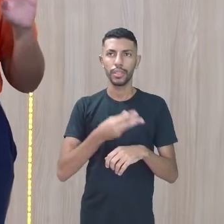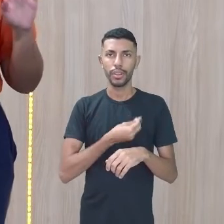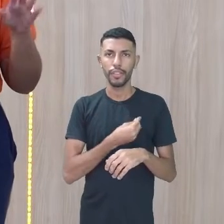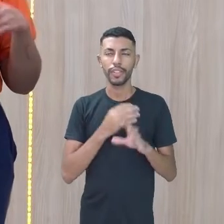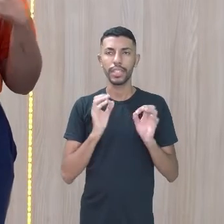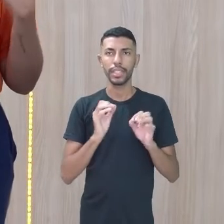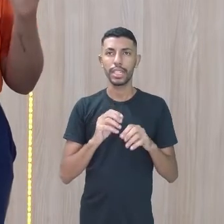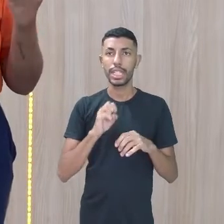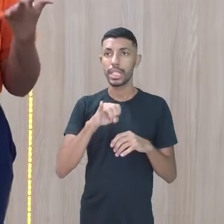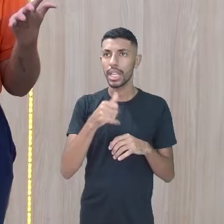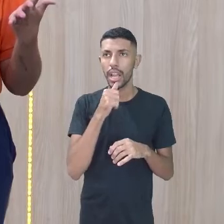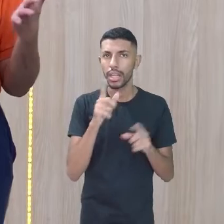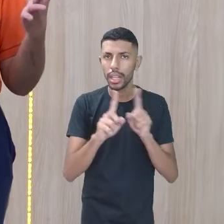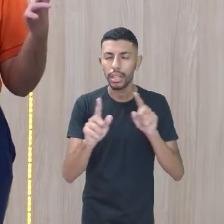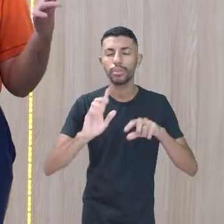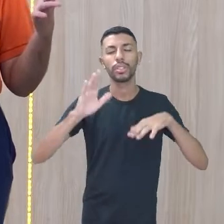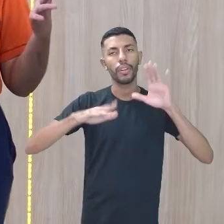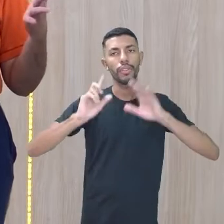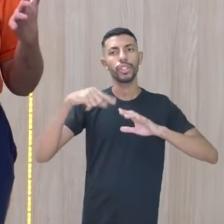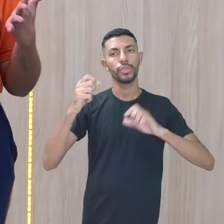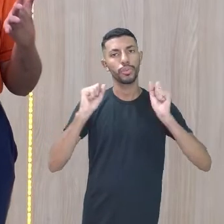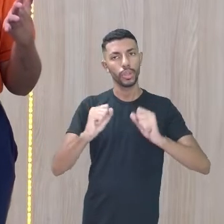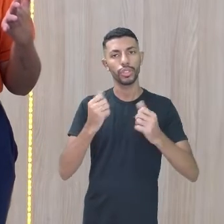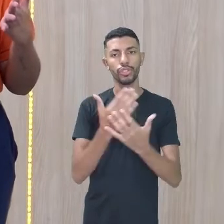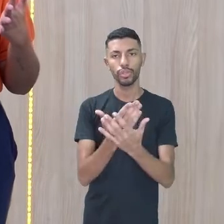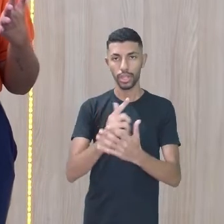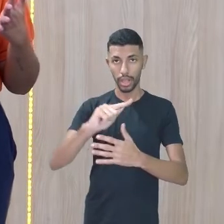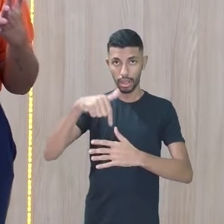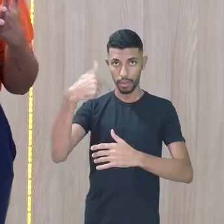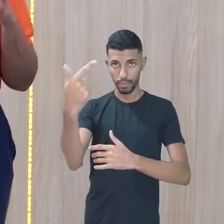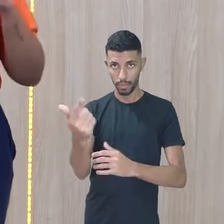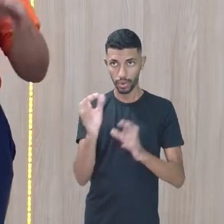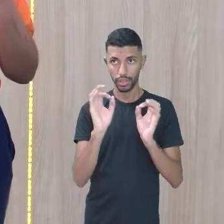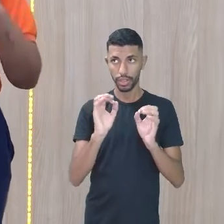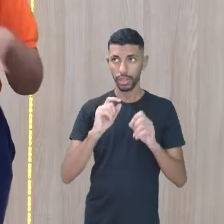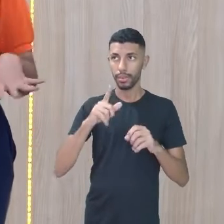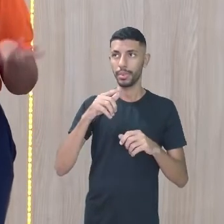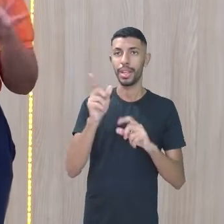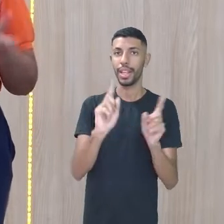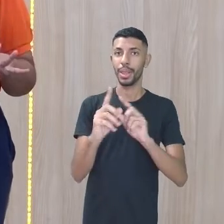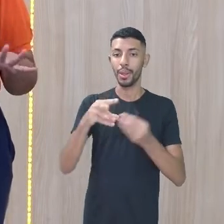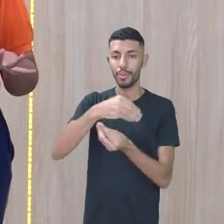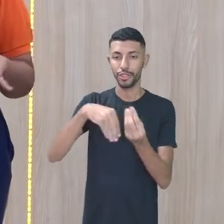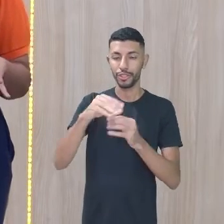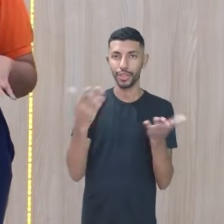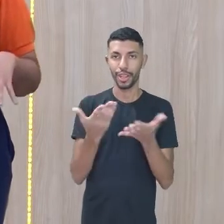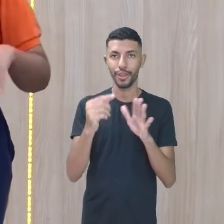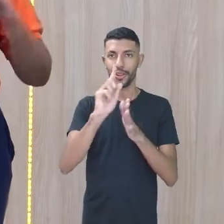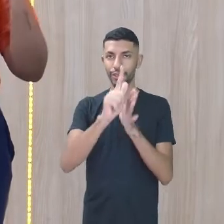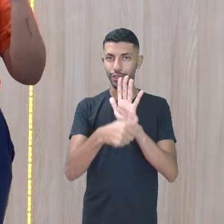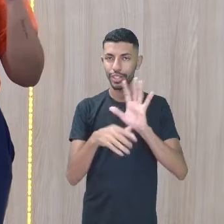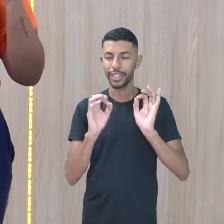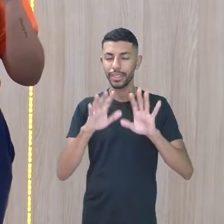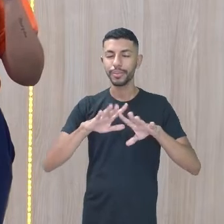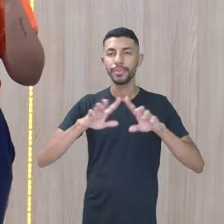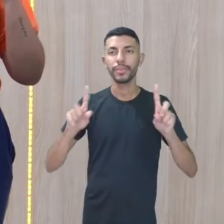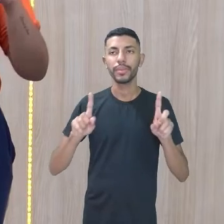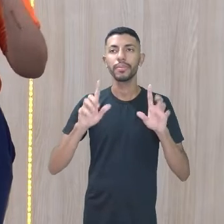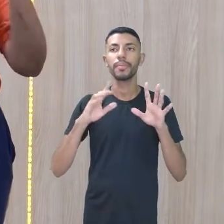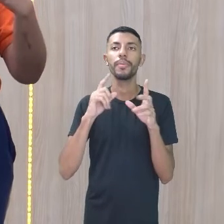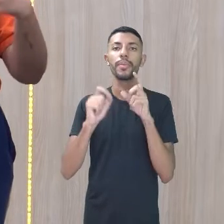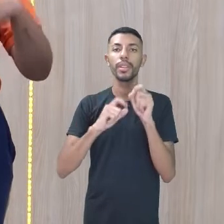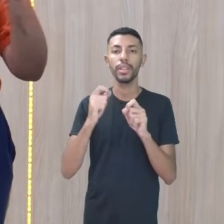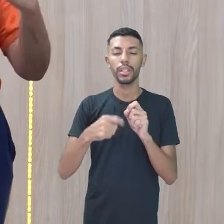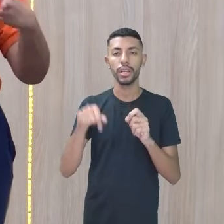se não viram, a gente conversa sobre eles em outro momento, tá certo? Para a gente não misturar os gêneros textuais. Mas